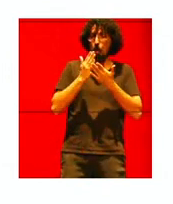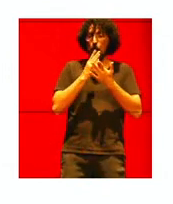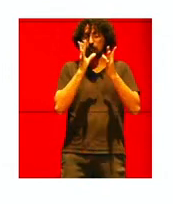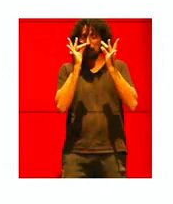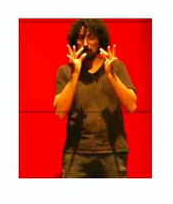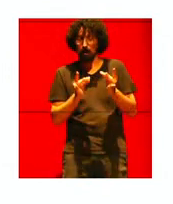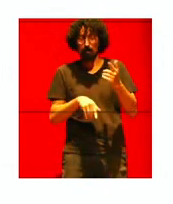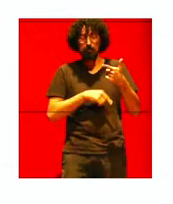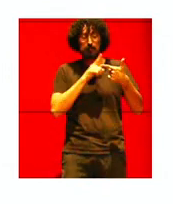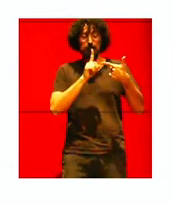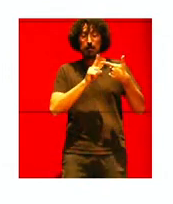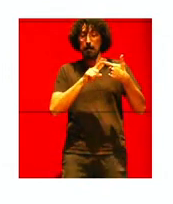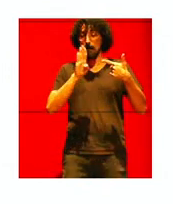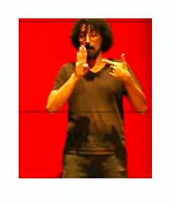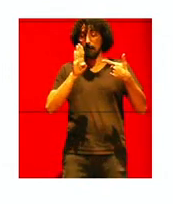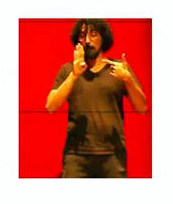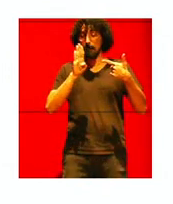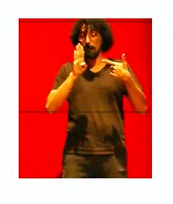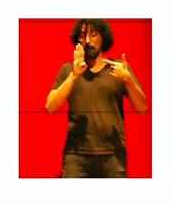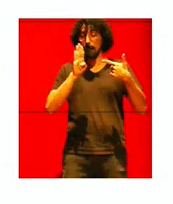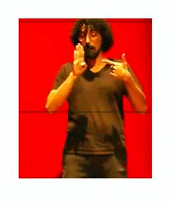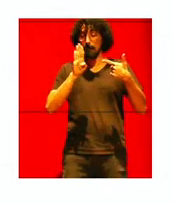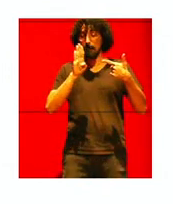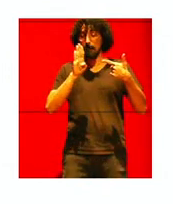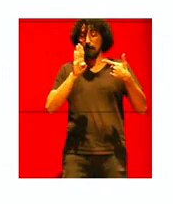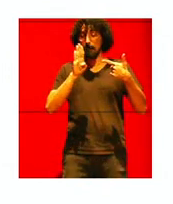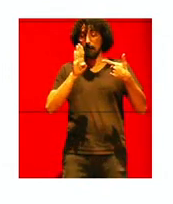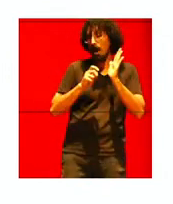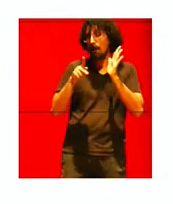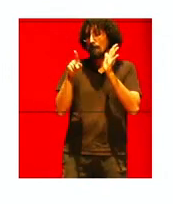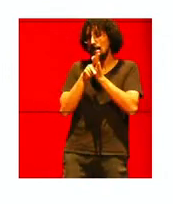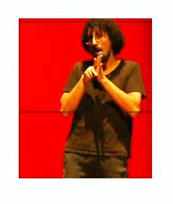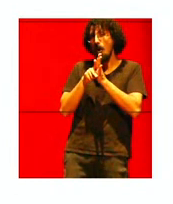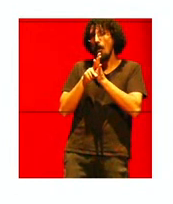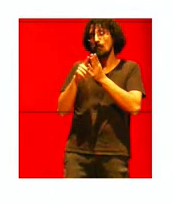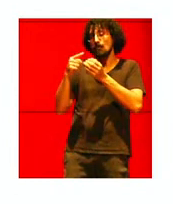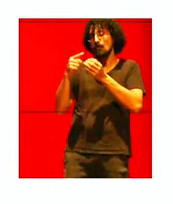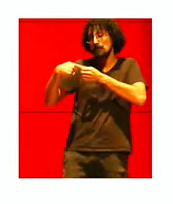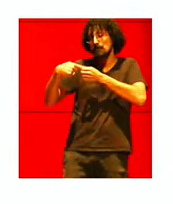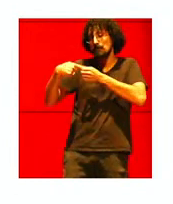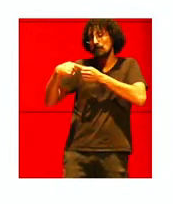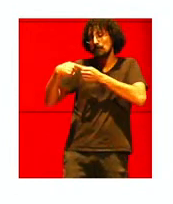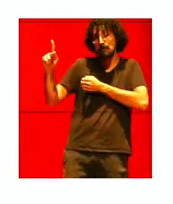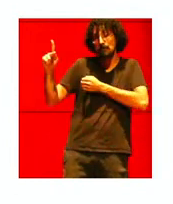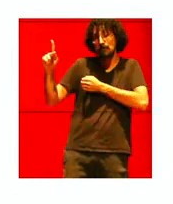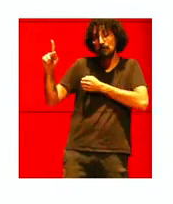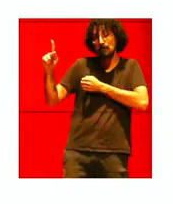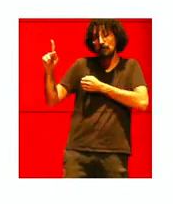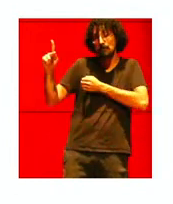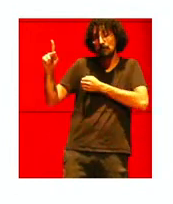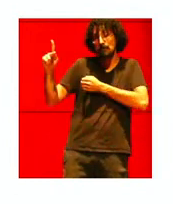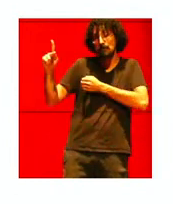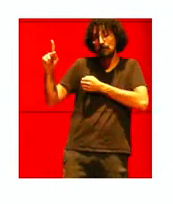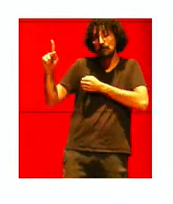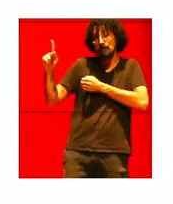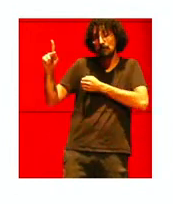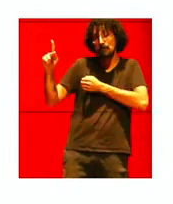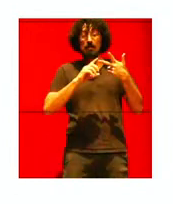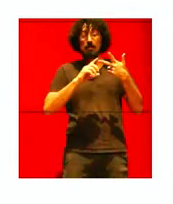Enem, é o vocabulário regional desconhecido em outras variedades do português,